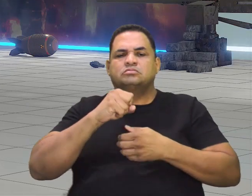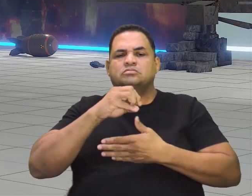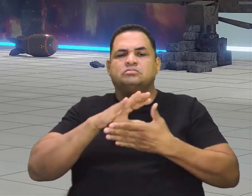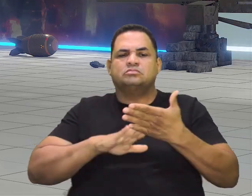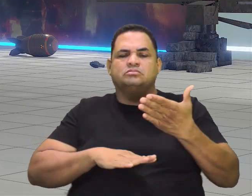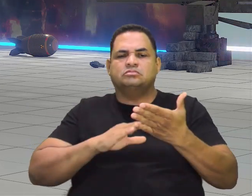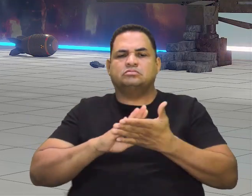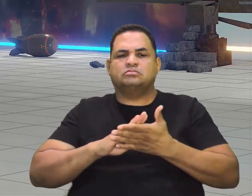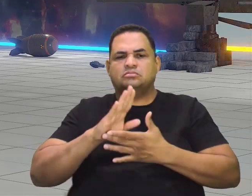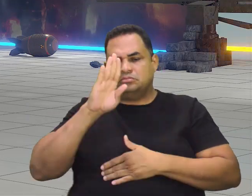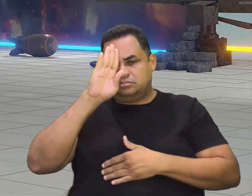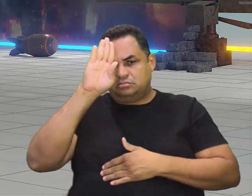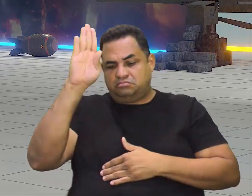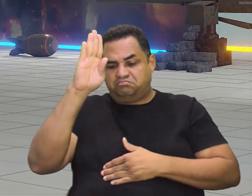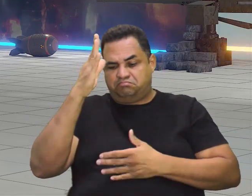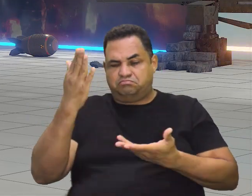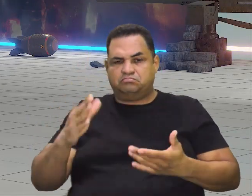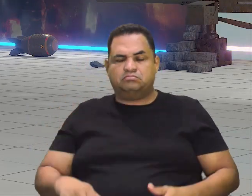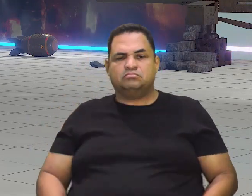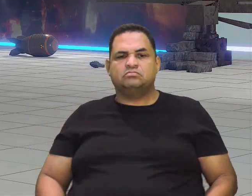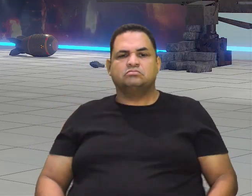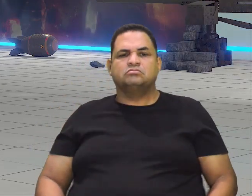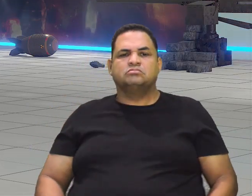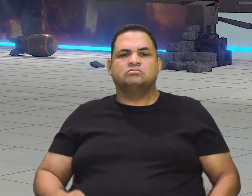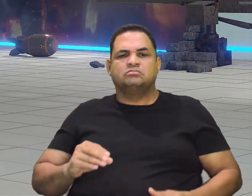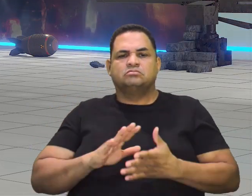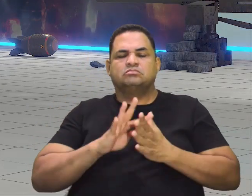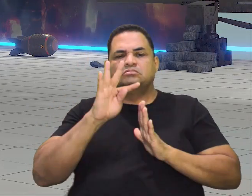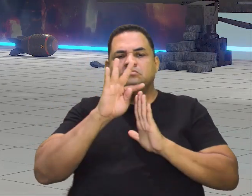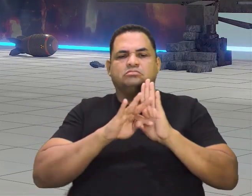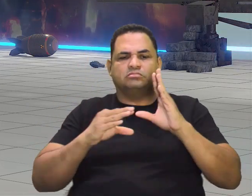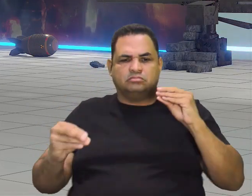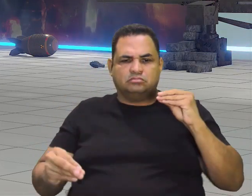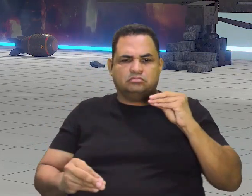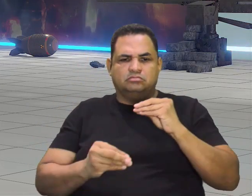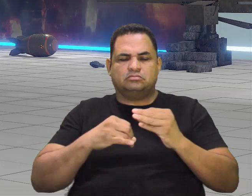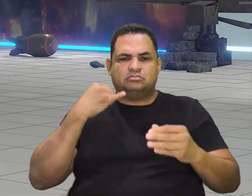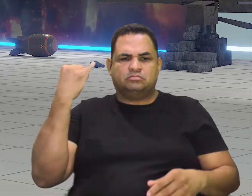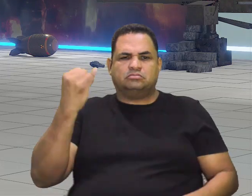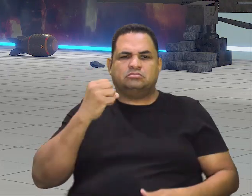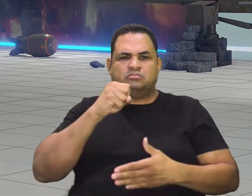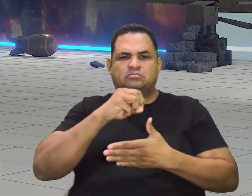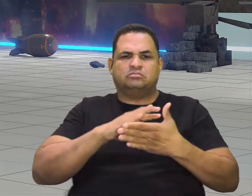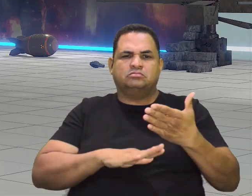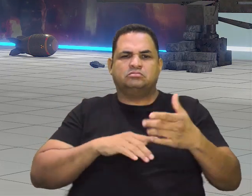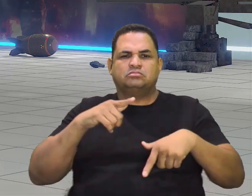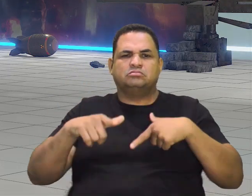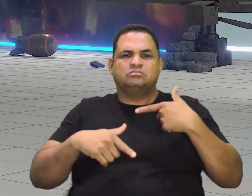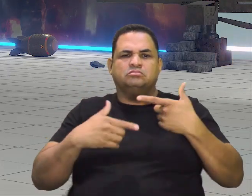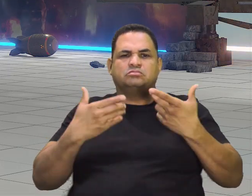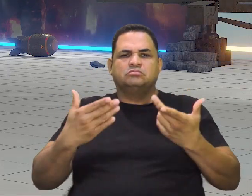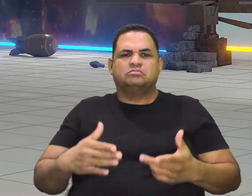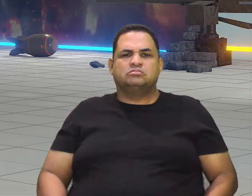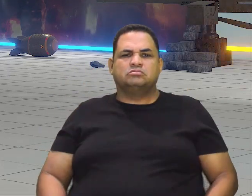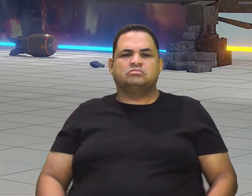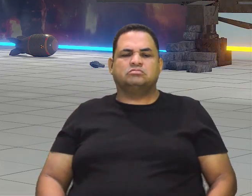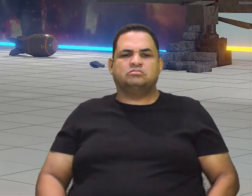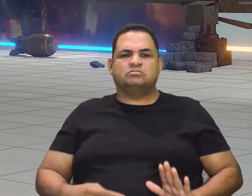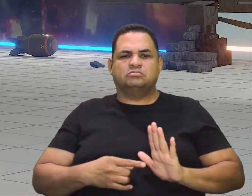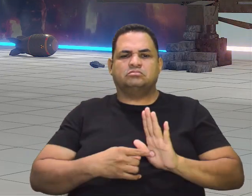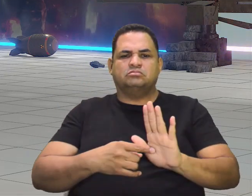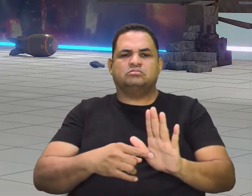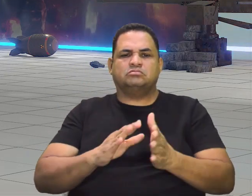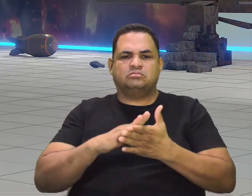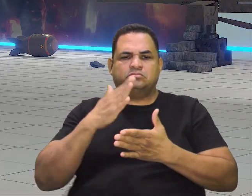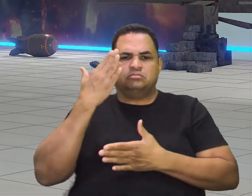Vai ser fundamental, porque esse texto complementar é importantíssimo. E essa questão aí, ela já trabalha isso. Ela traz já